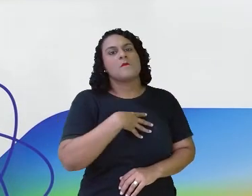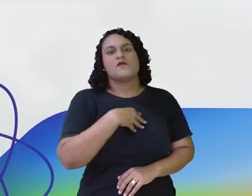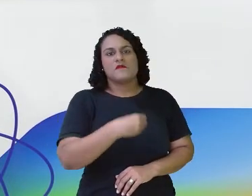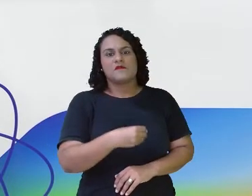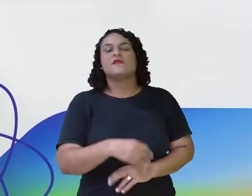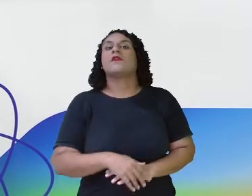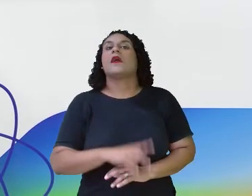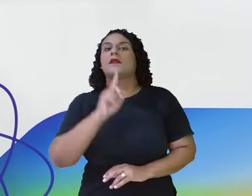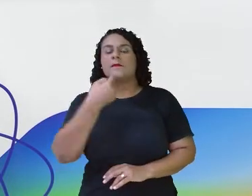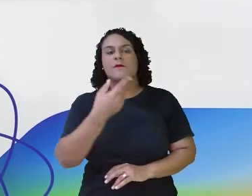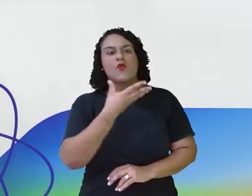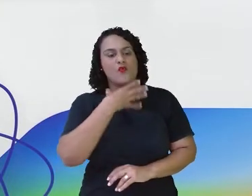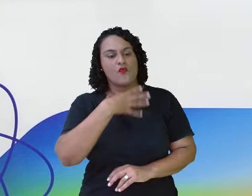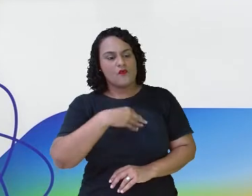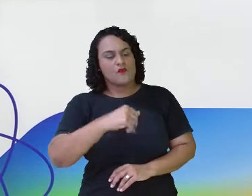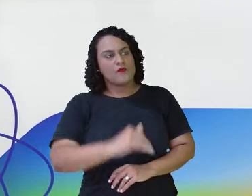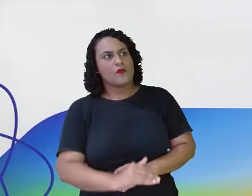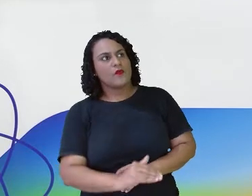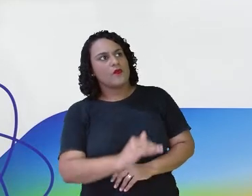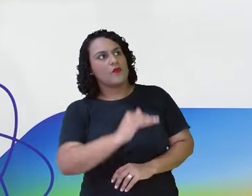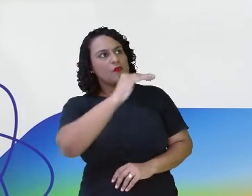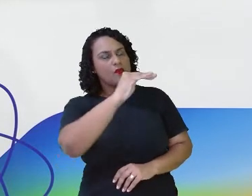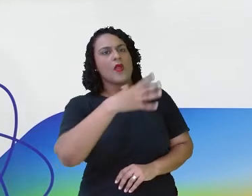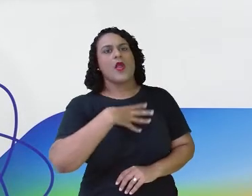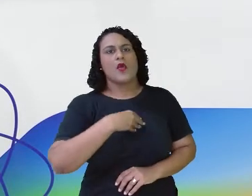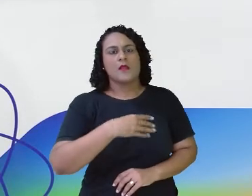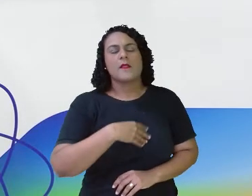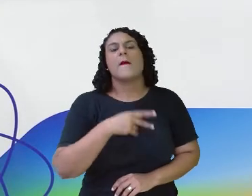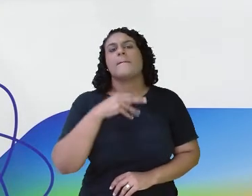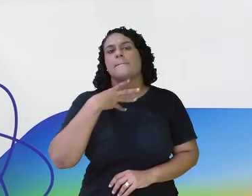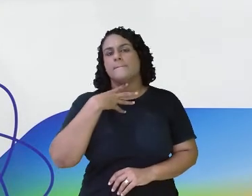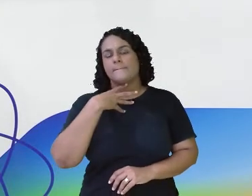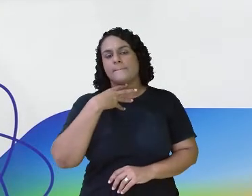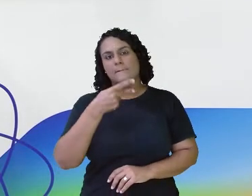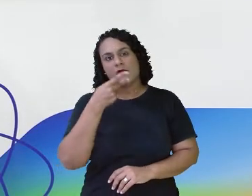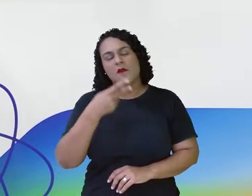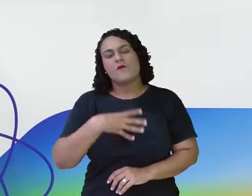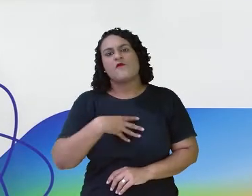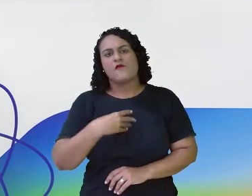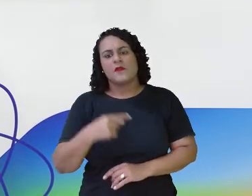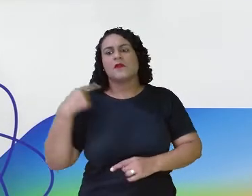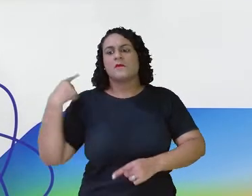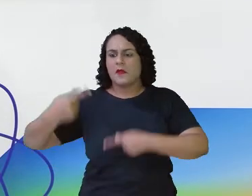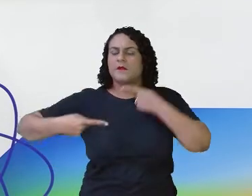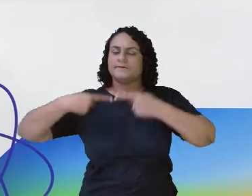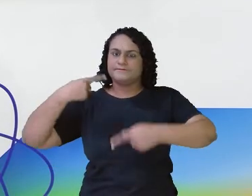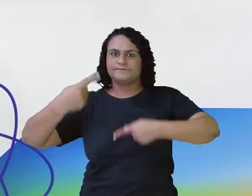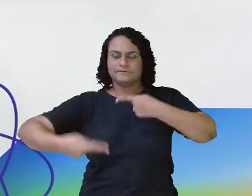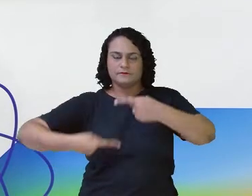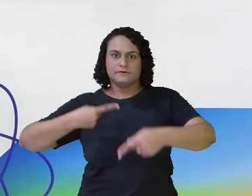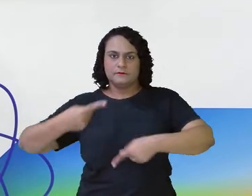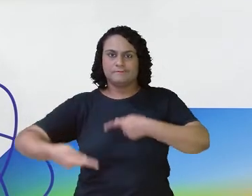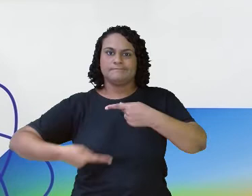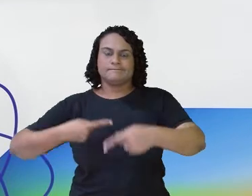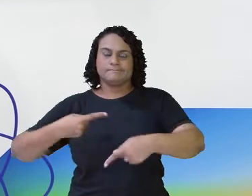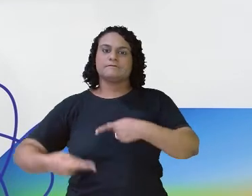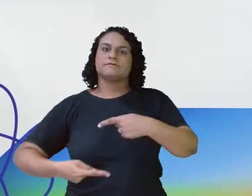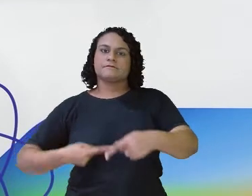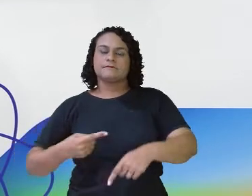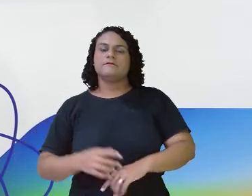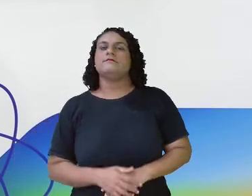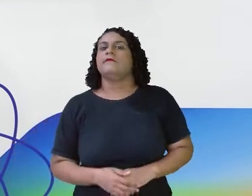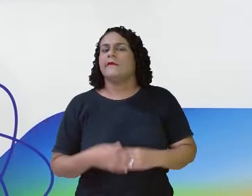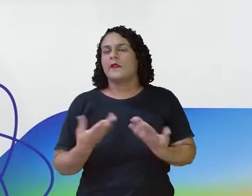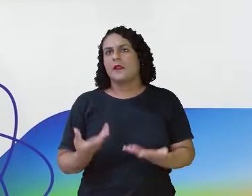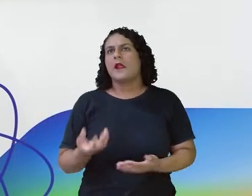filho também contava, e aí ia passando de geração para geração. Não é? Mas alguém, que bom, né? Teve